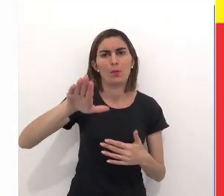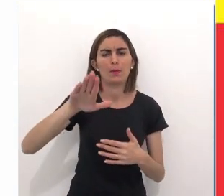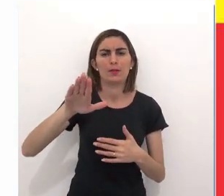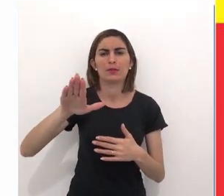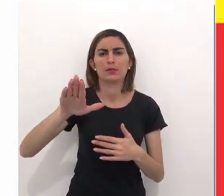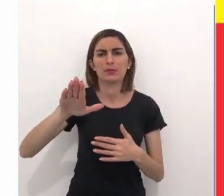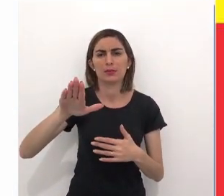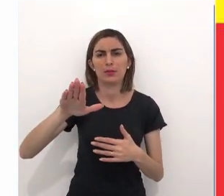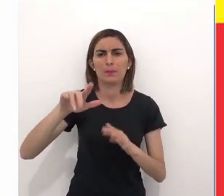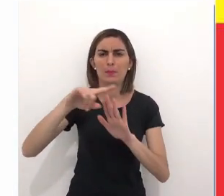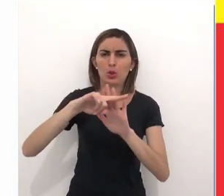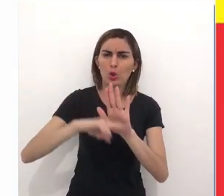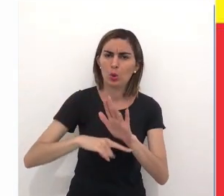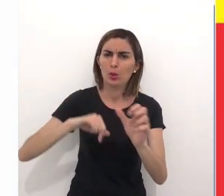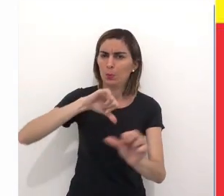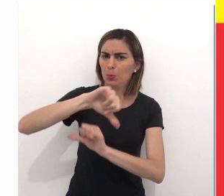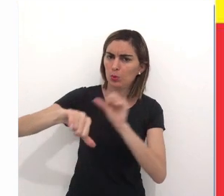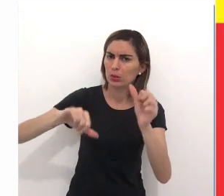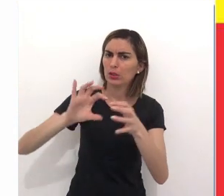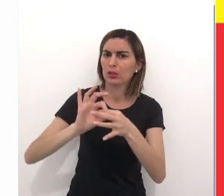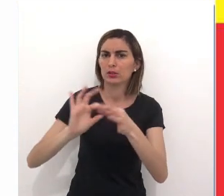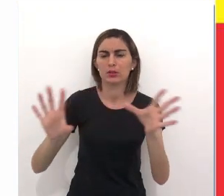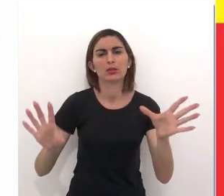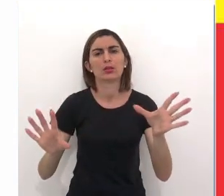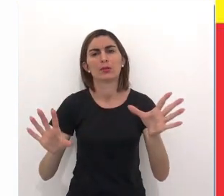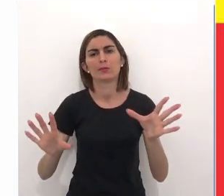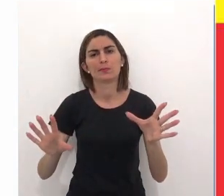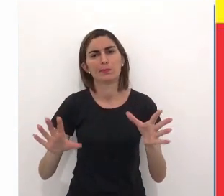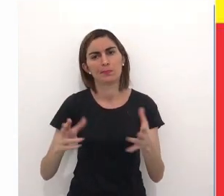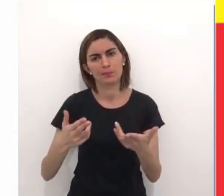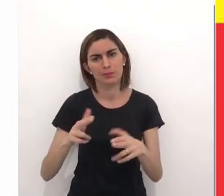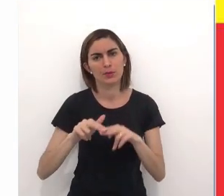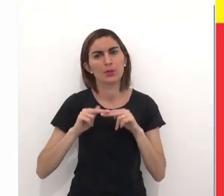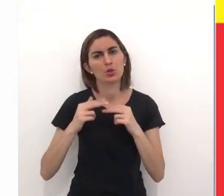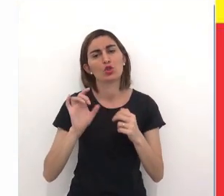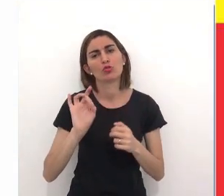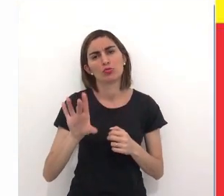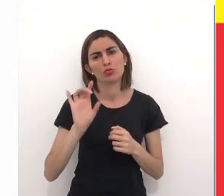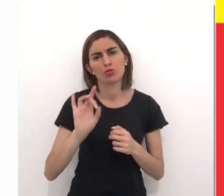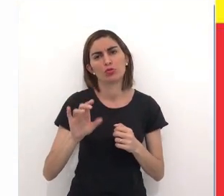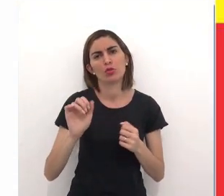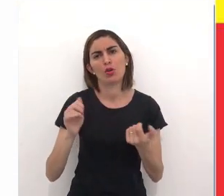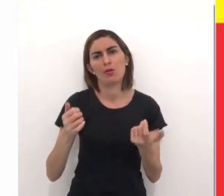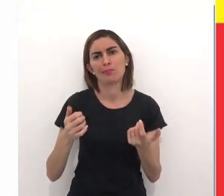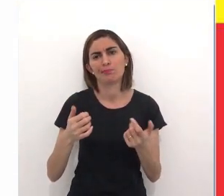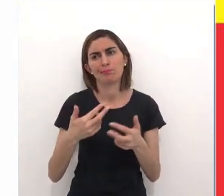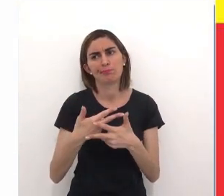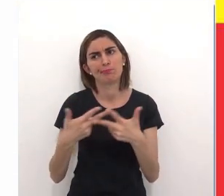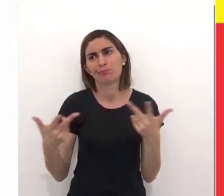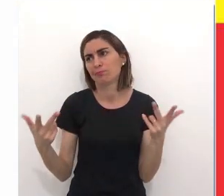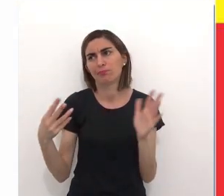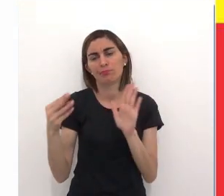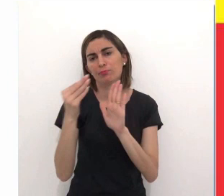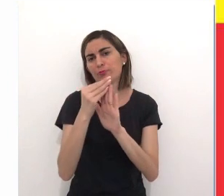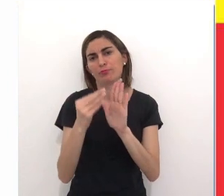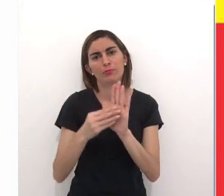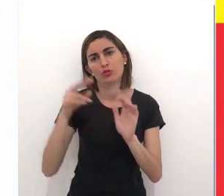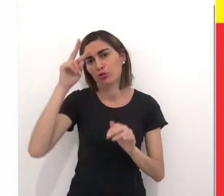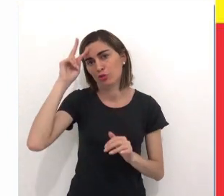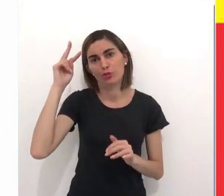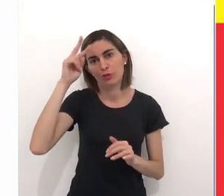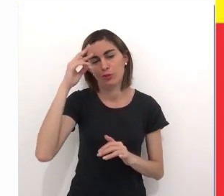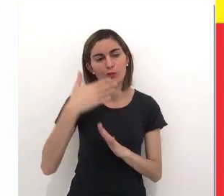da promessa de programas e reformas liberais, resultaram em apenas páginas